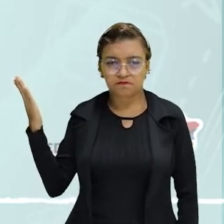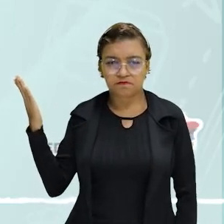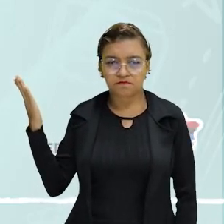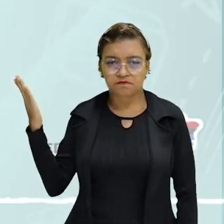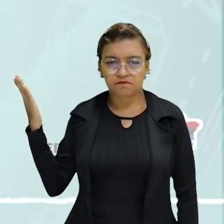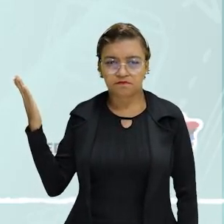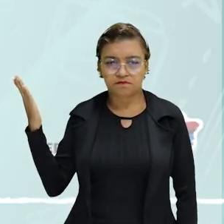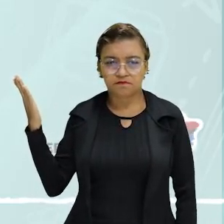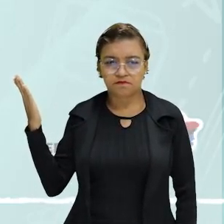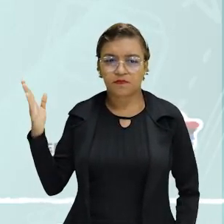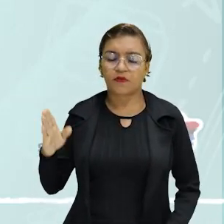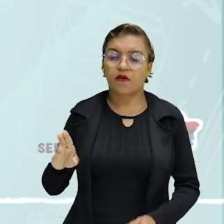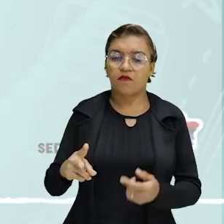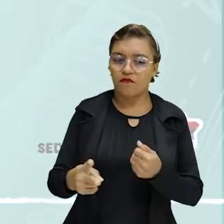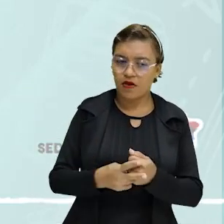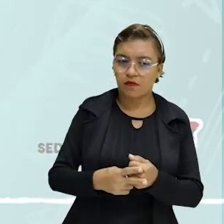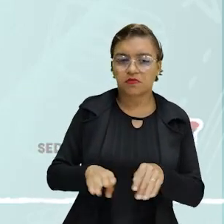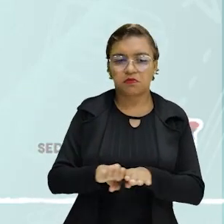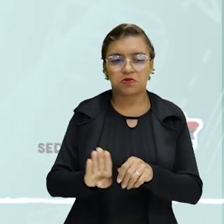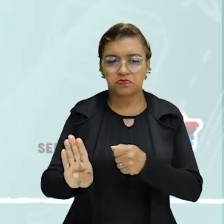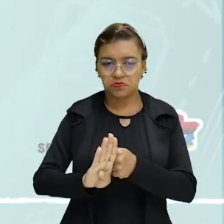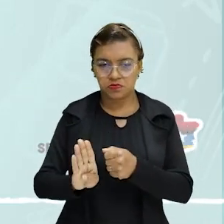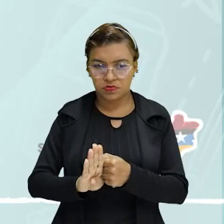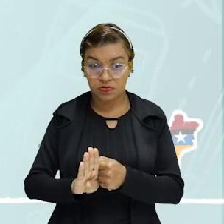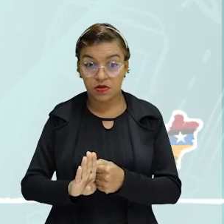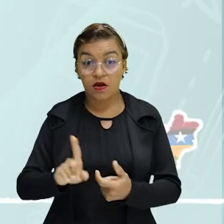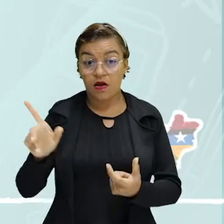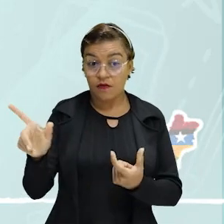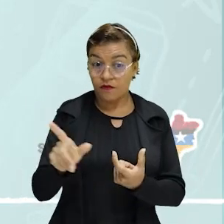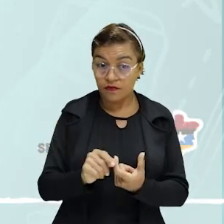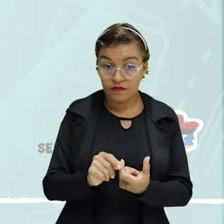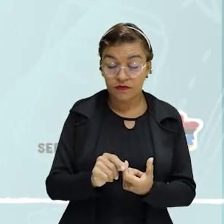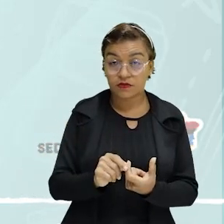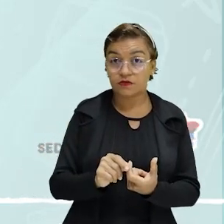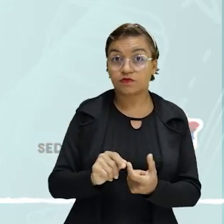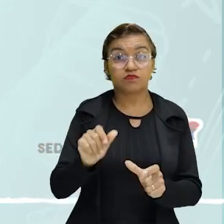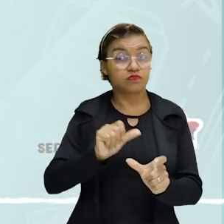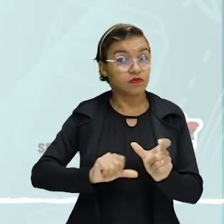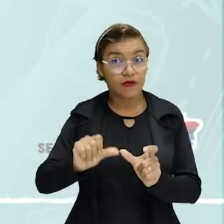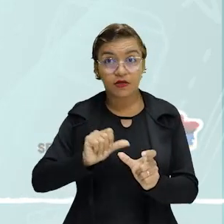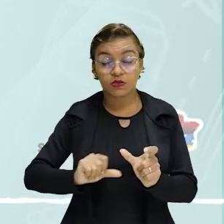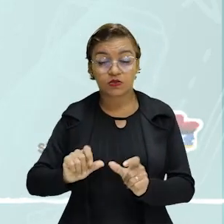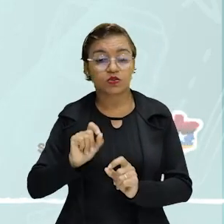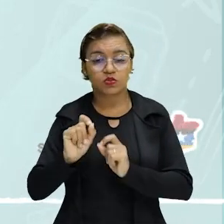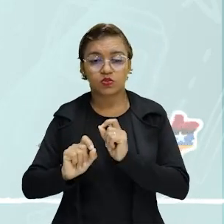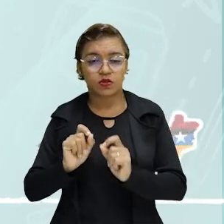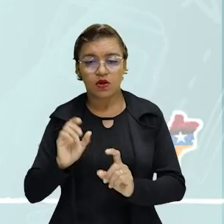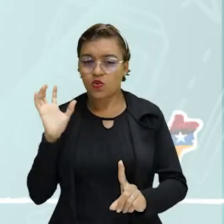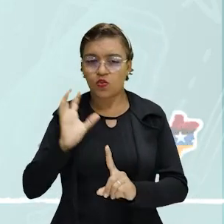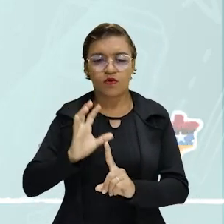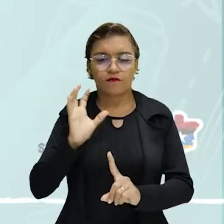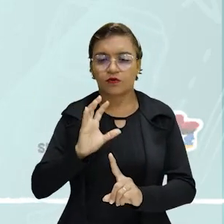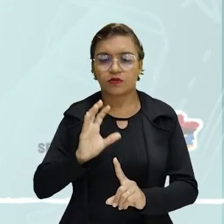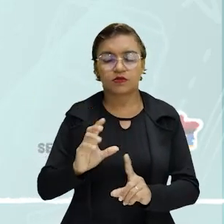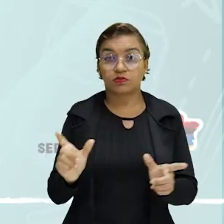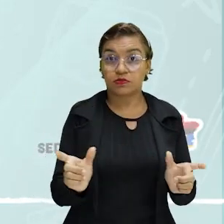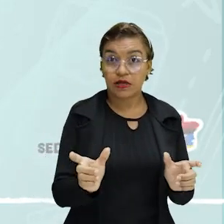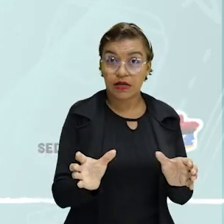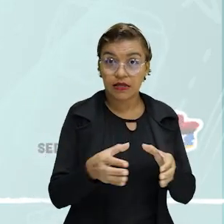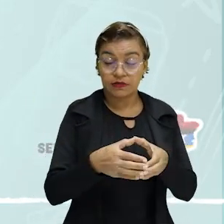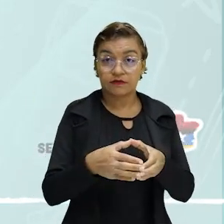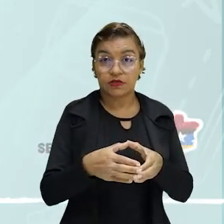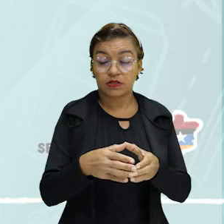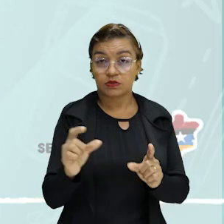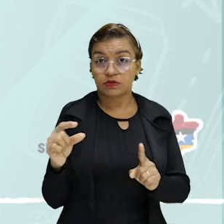escavação, substantivo. Já os afixos flexionais não influenciam na classificação das palavras. Eles são representados